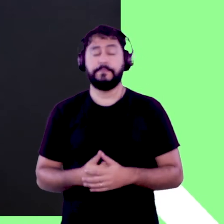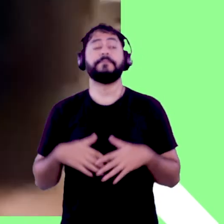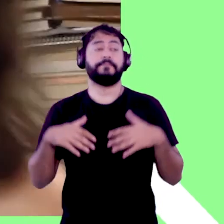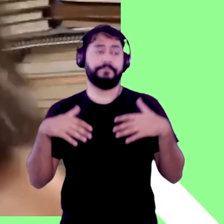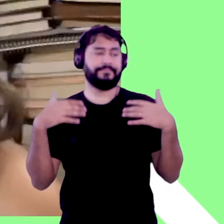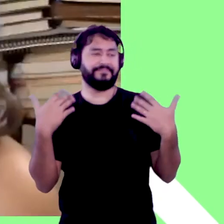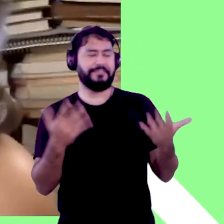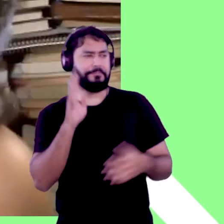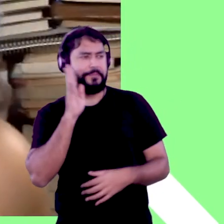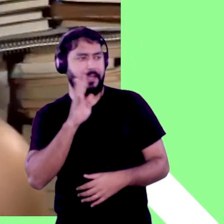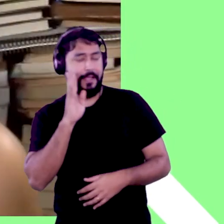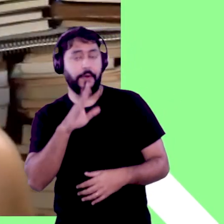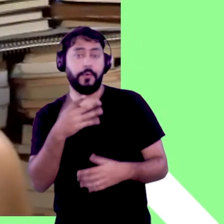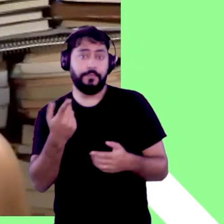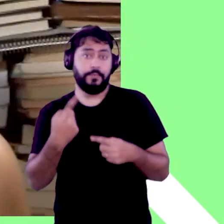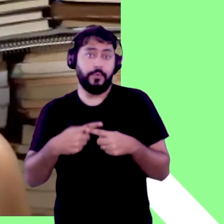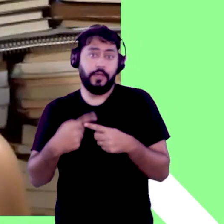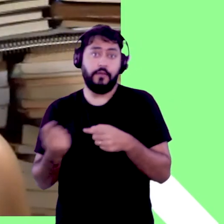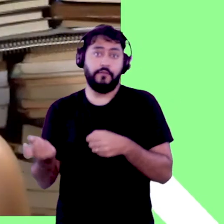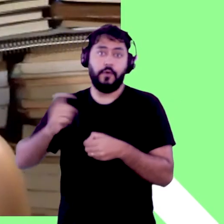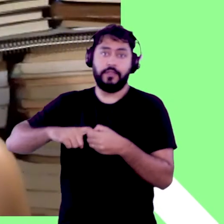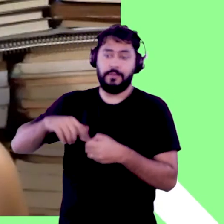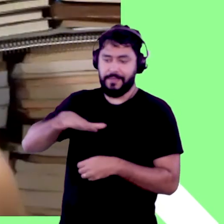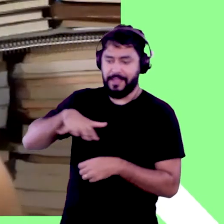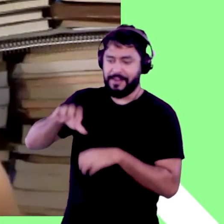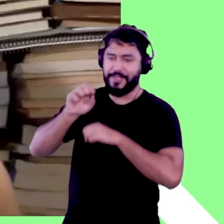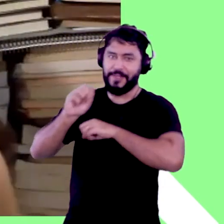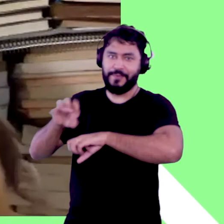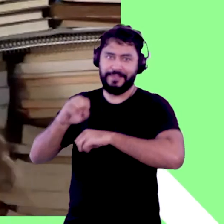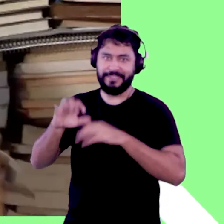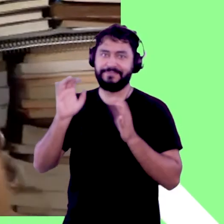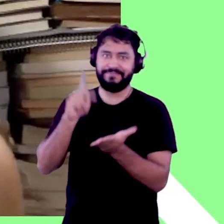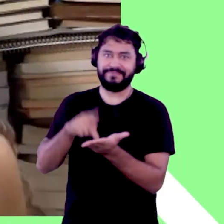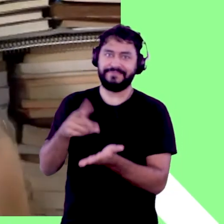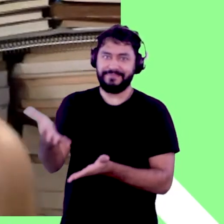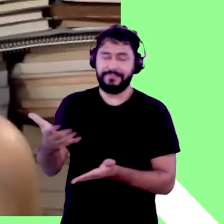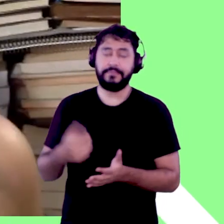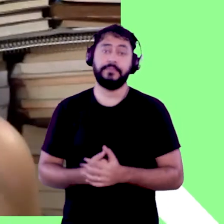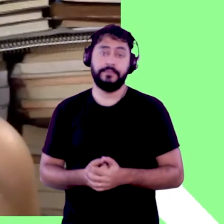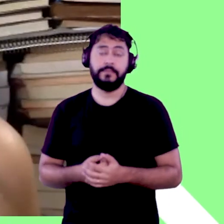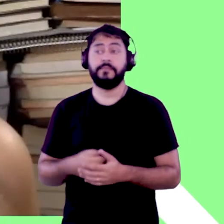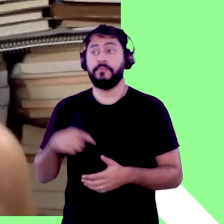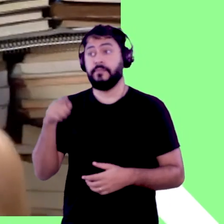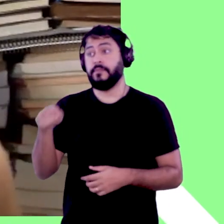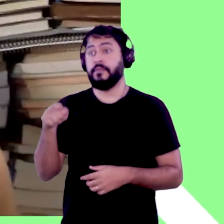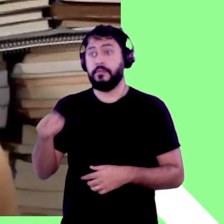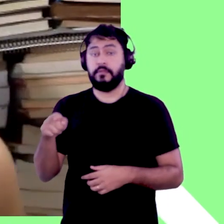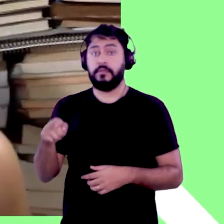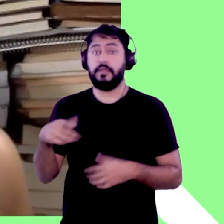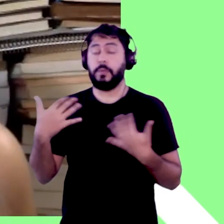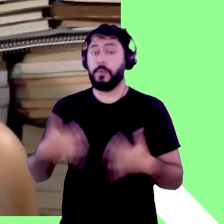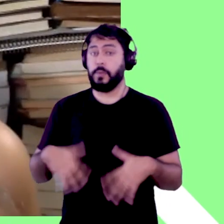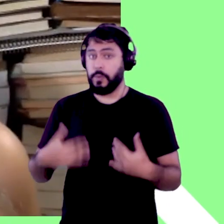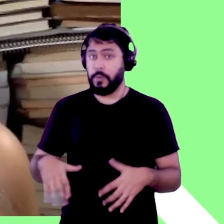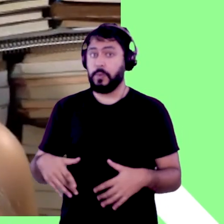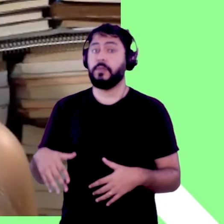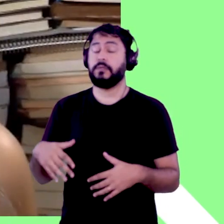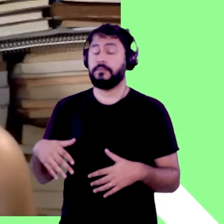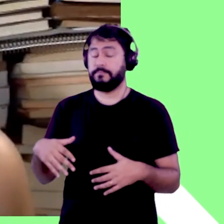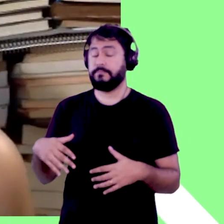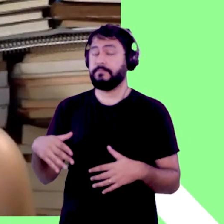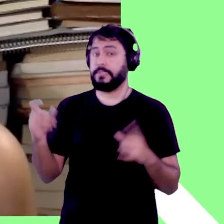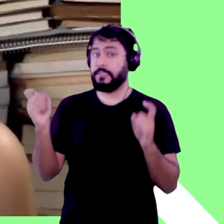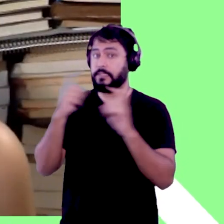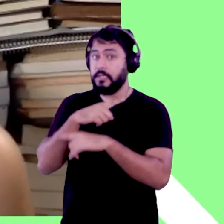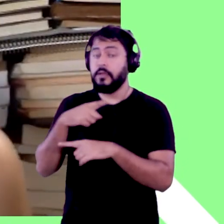Então, muito legal, porque voltamos para a educação, né? É exatamente aí que está uma das grandes dores, né? Porque